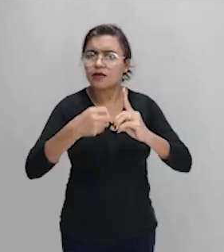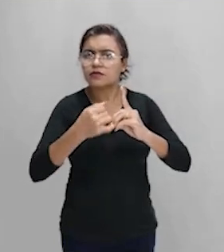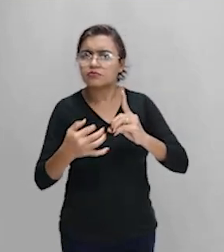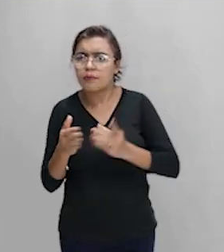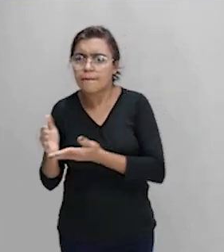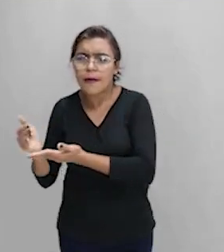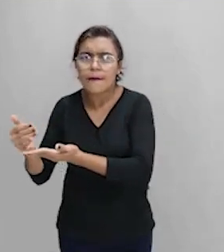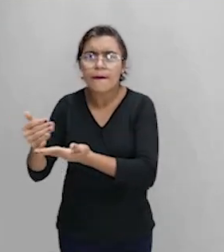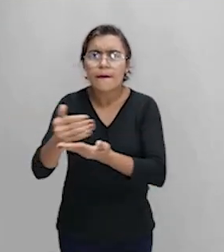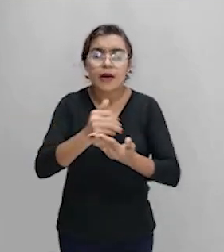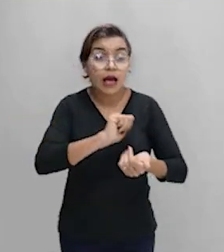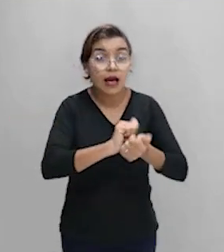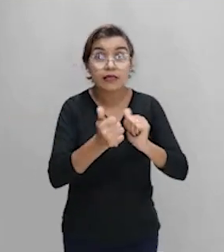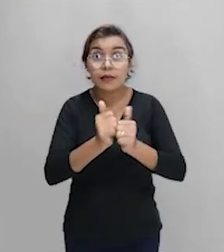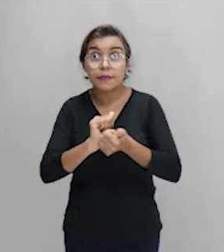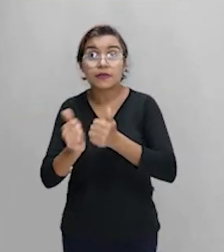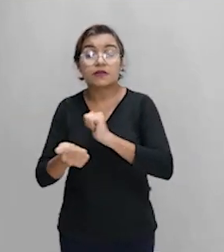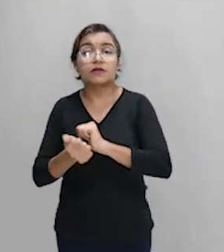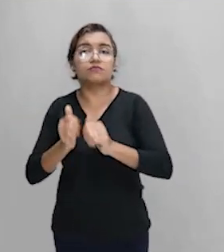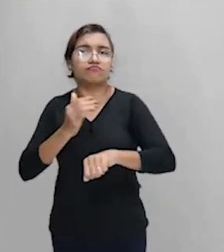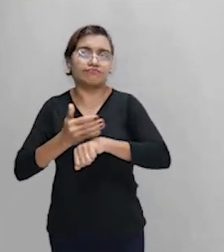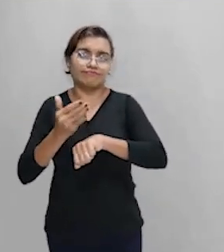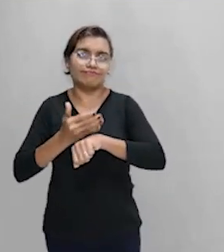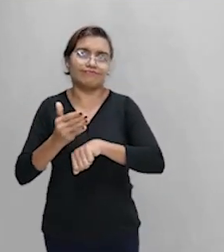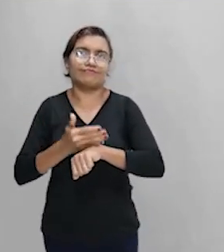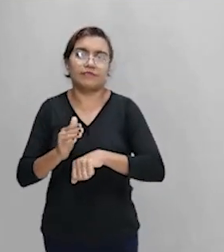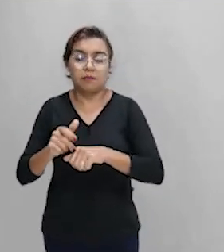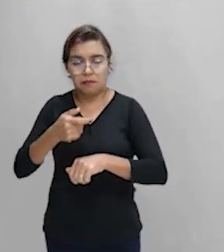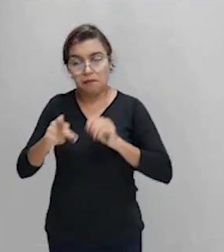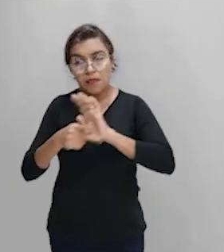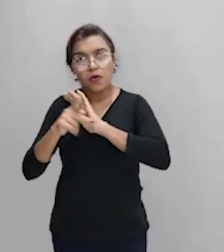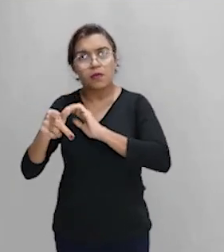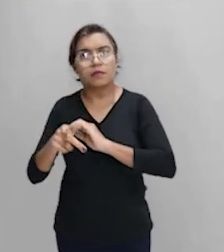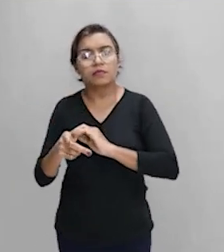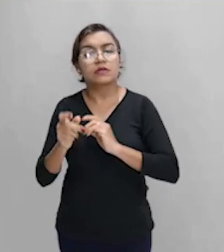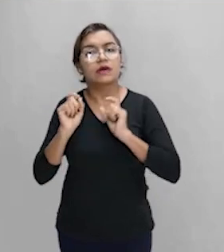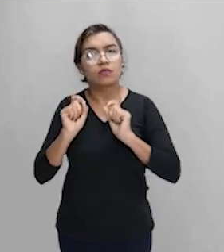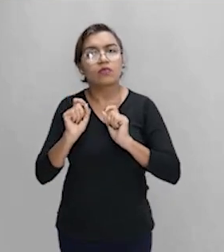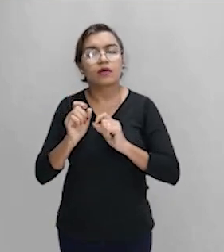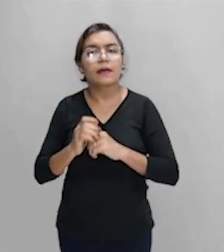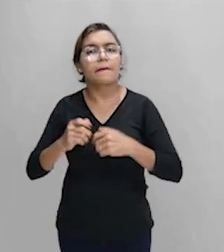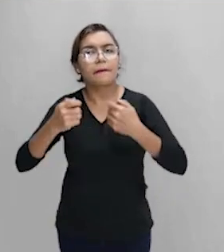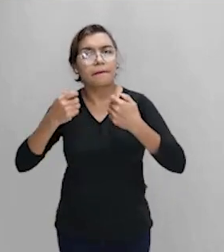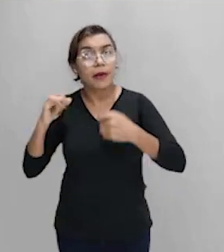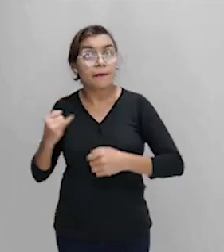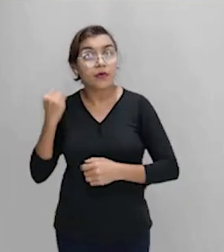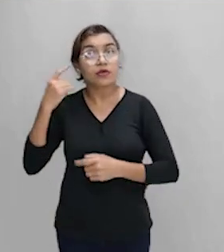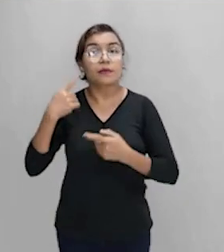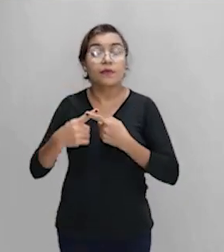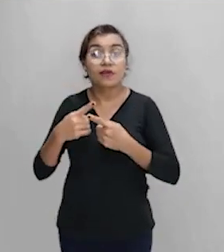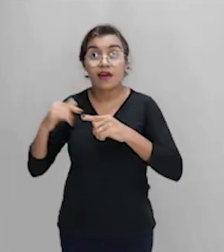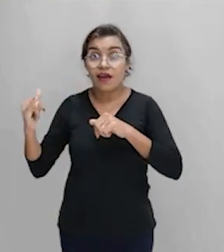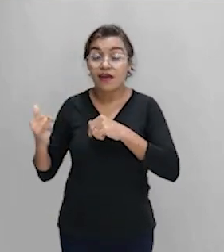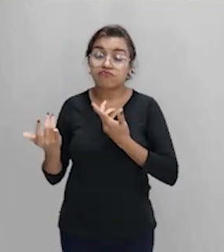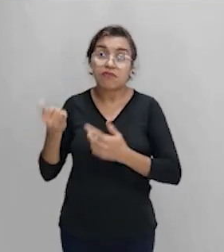vai adaptando o seu treinamento. Visando o quê? Evitar lesões.